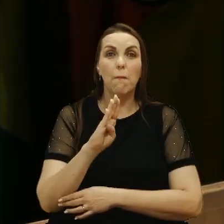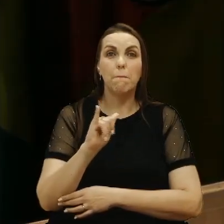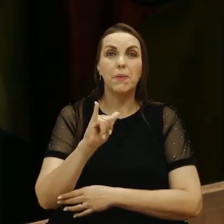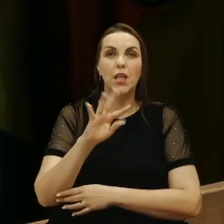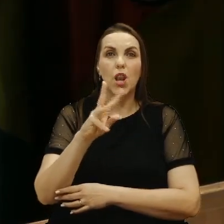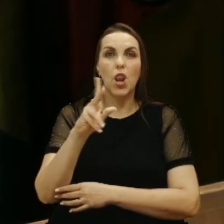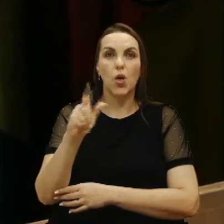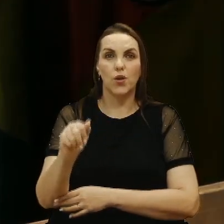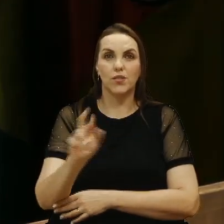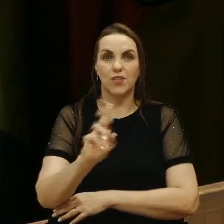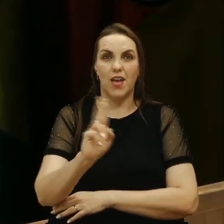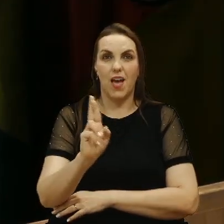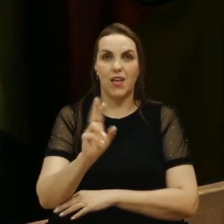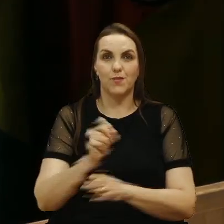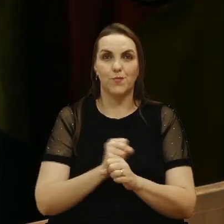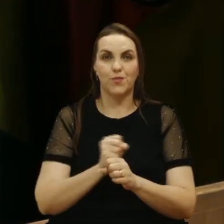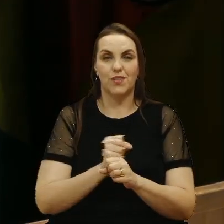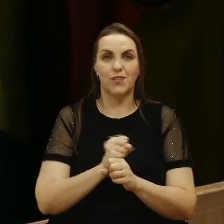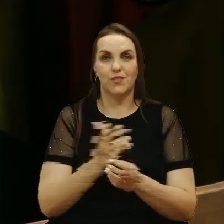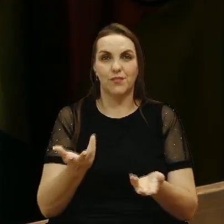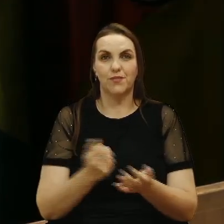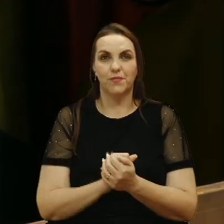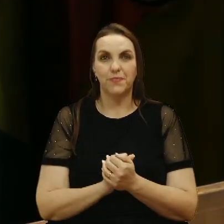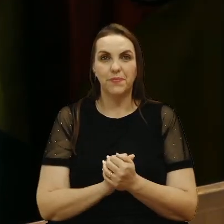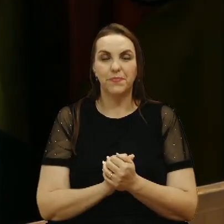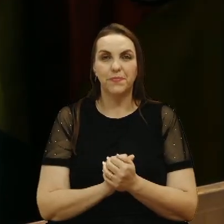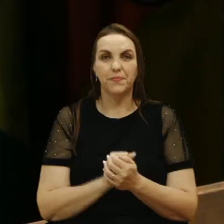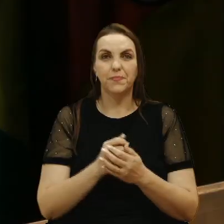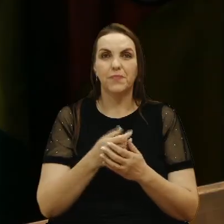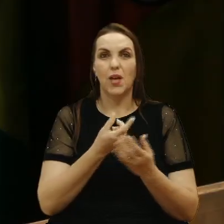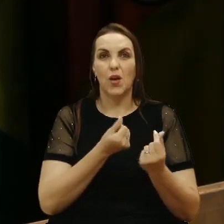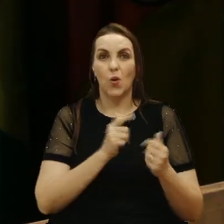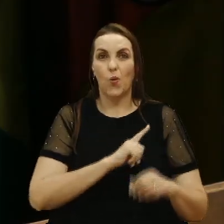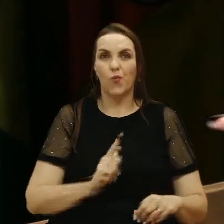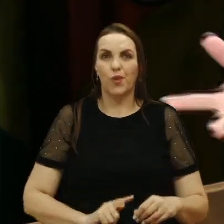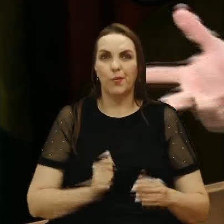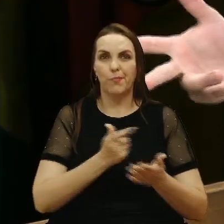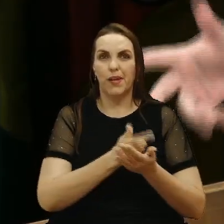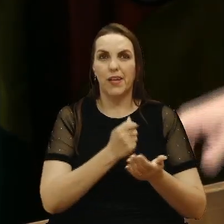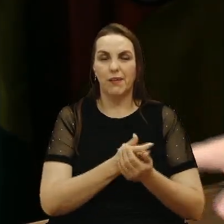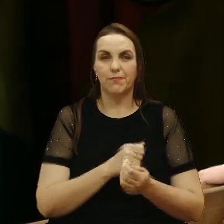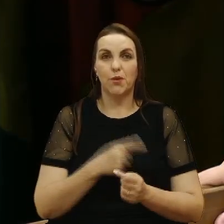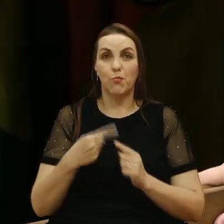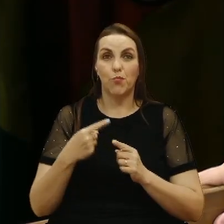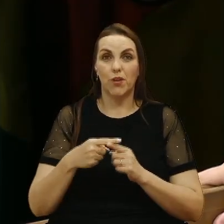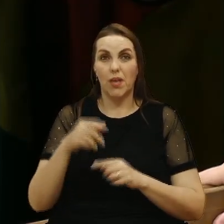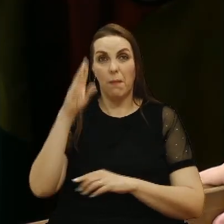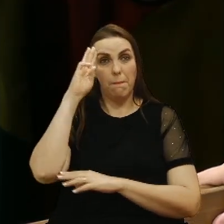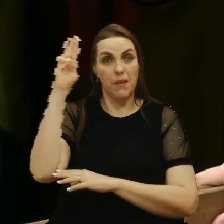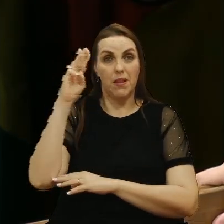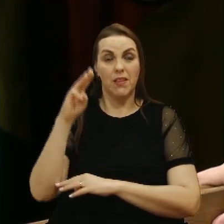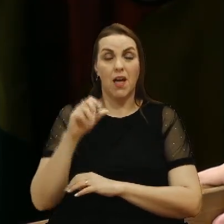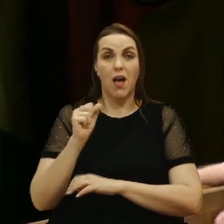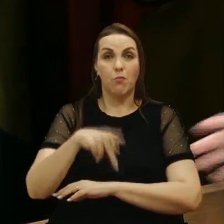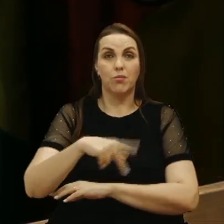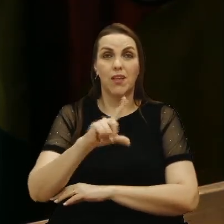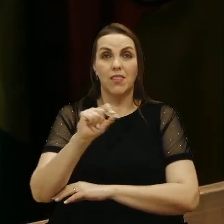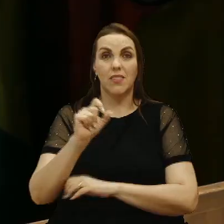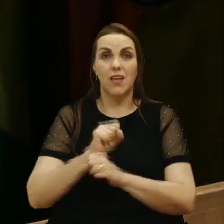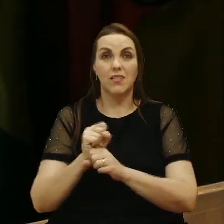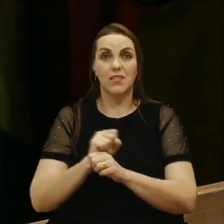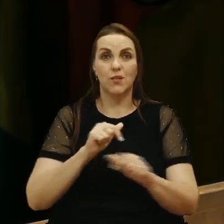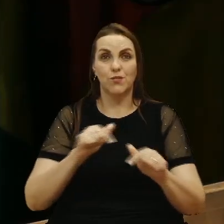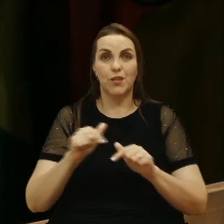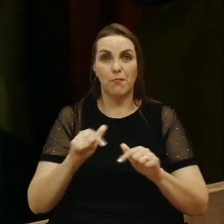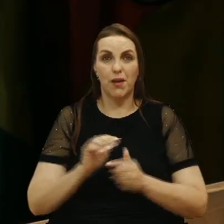de reais por ano aos cofres públicos. Porque os militares se aposentam com 10 anos de serviço, vereador Santo Fantinel. Enquanto um